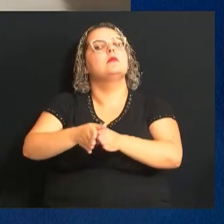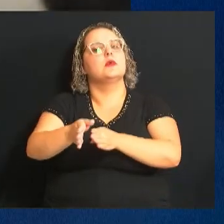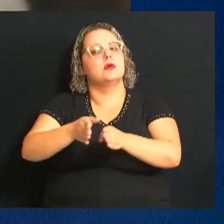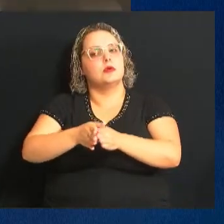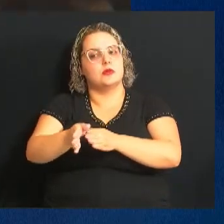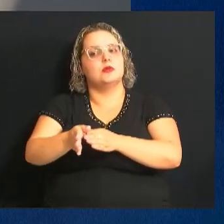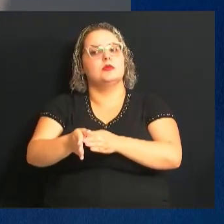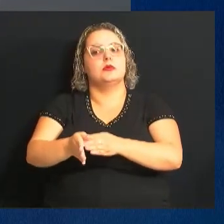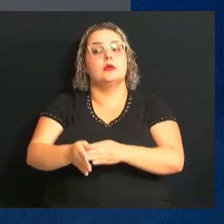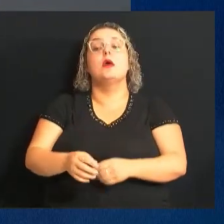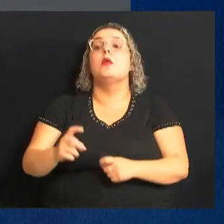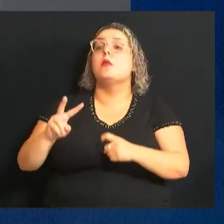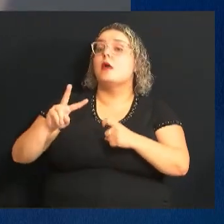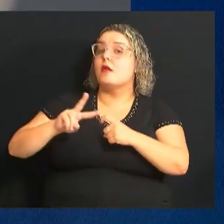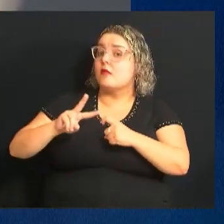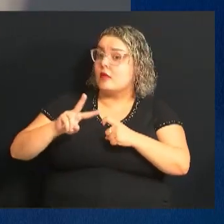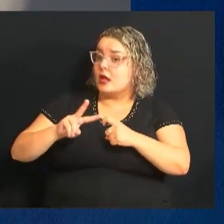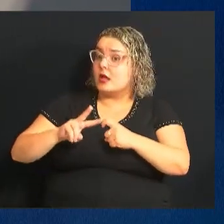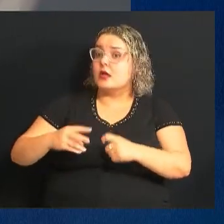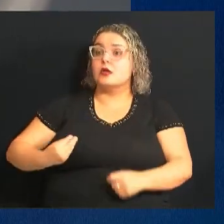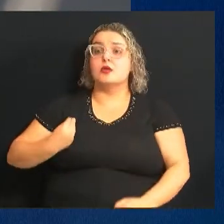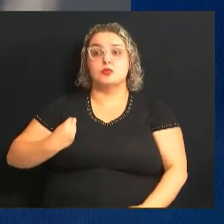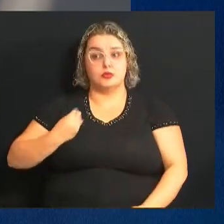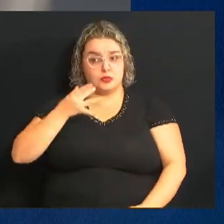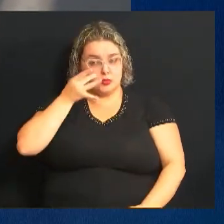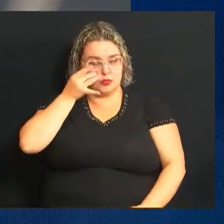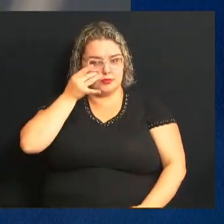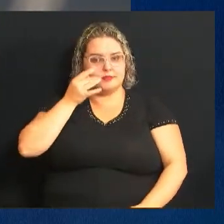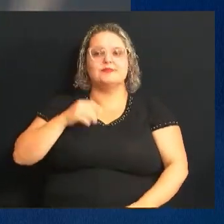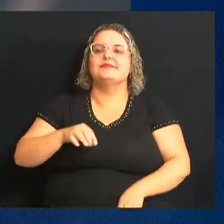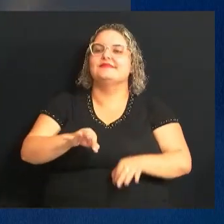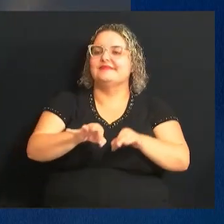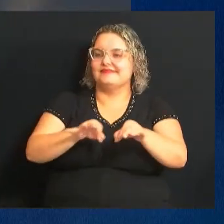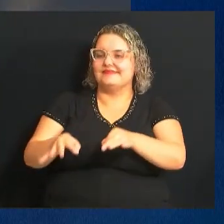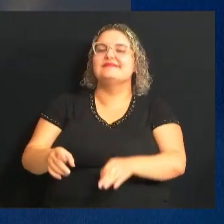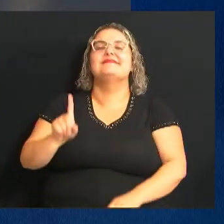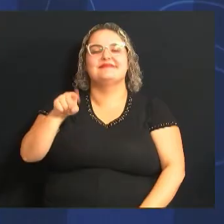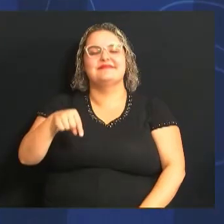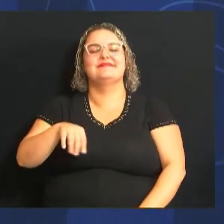uma veterinária ao vivo no quadro É o Bicho.